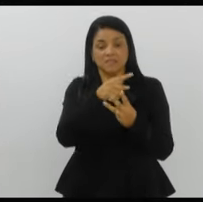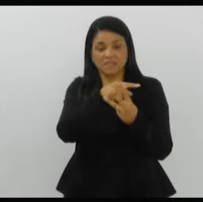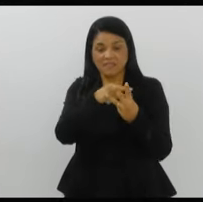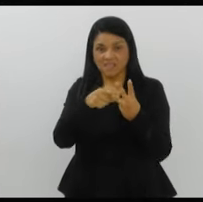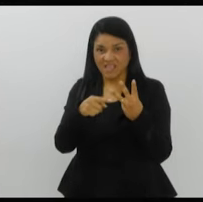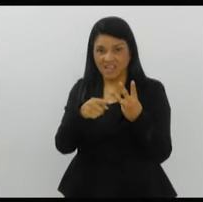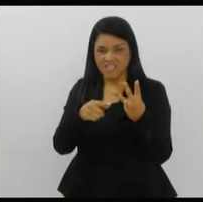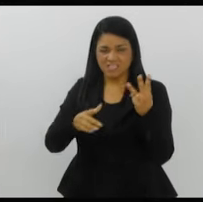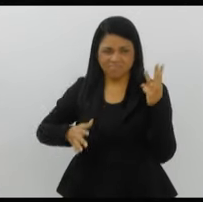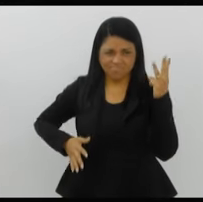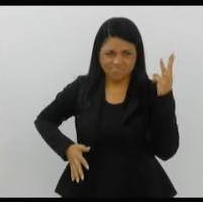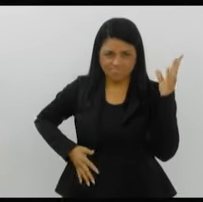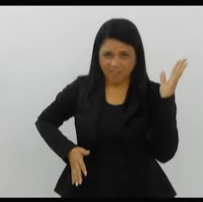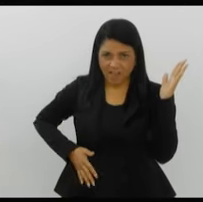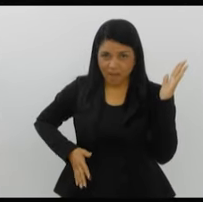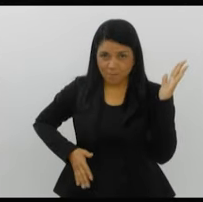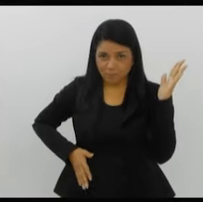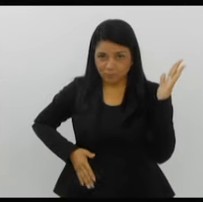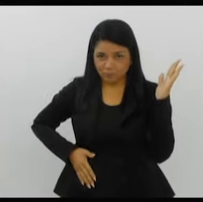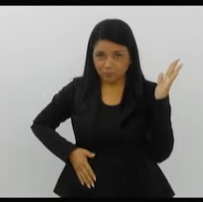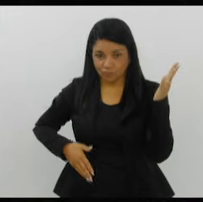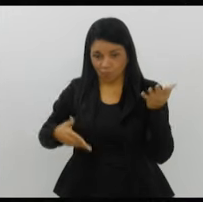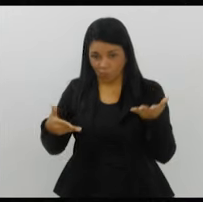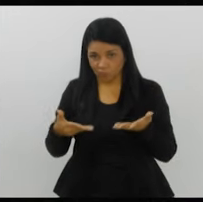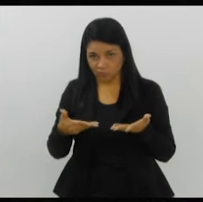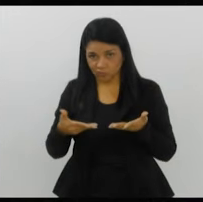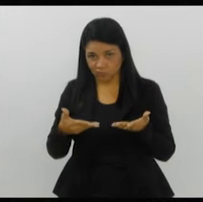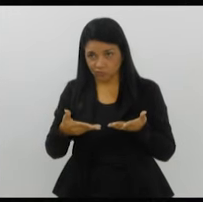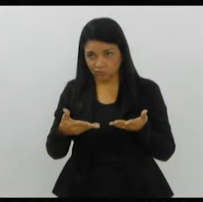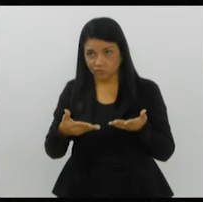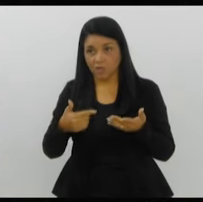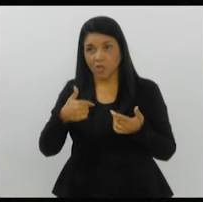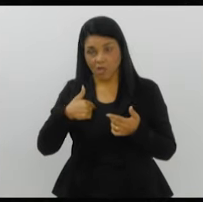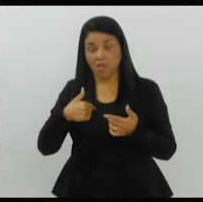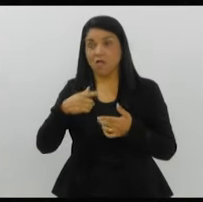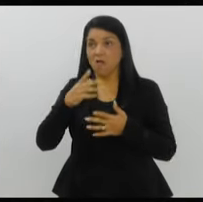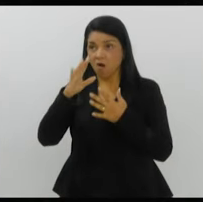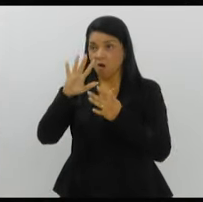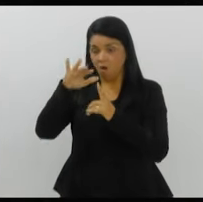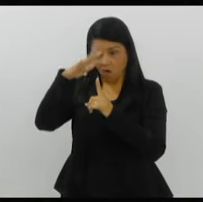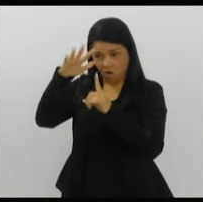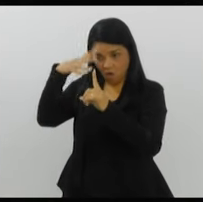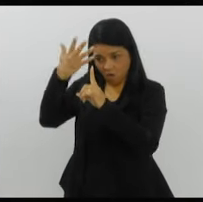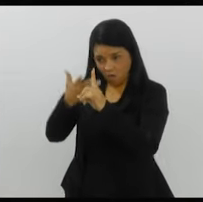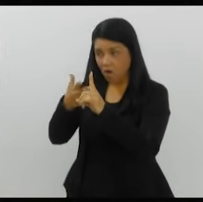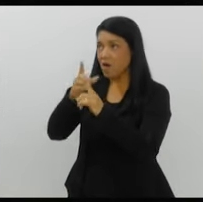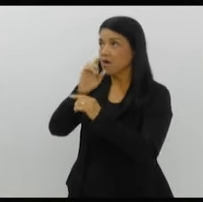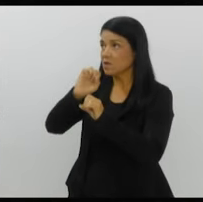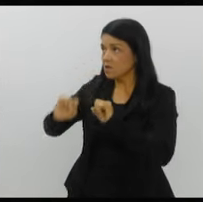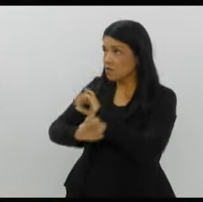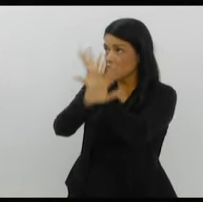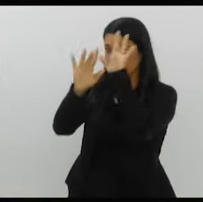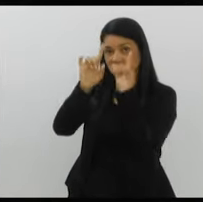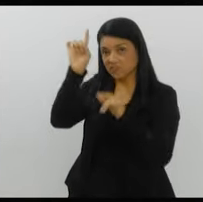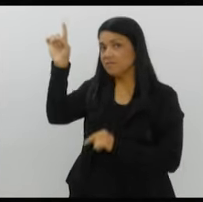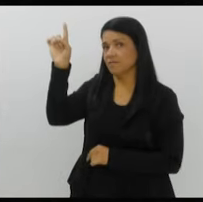elementos presos. Honra e glória de Deus, isso mesmo. Sou cristão, mas a honra e glória de Deus. Quem